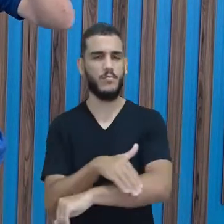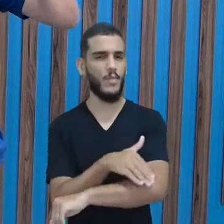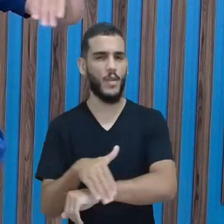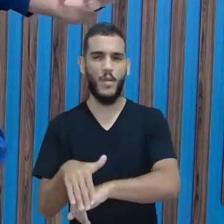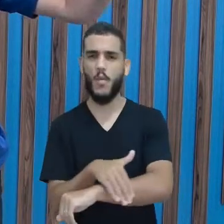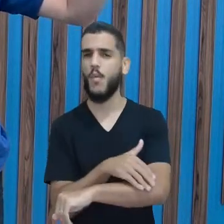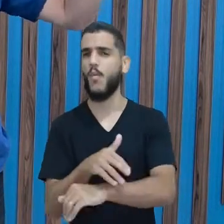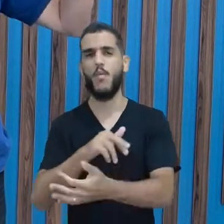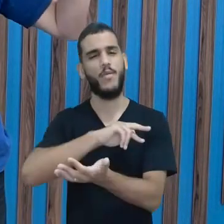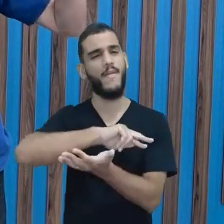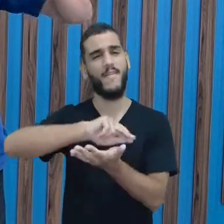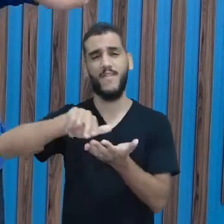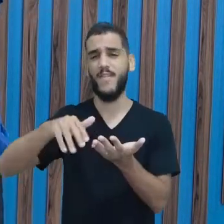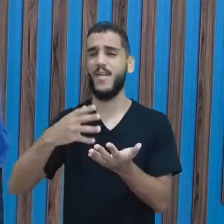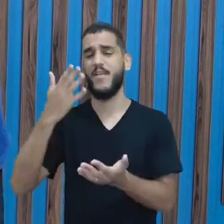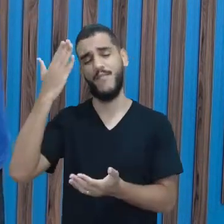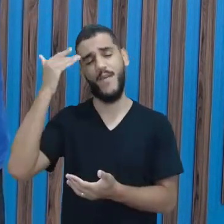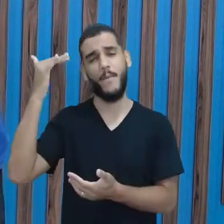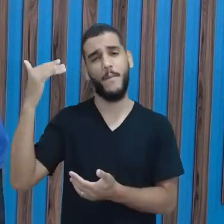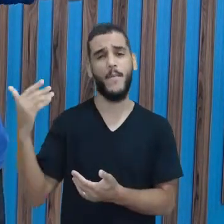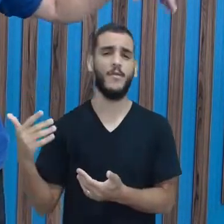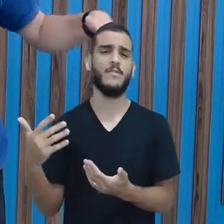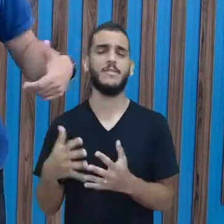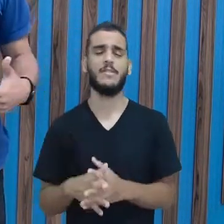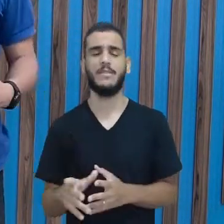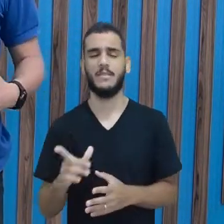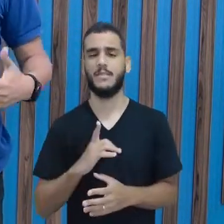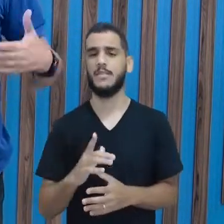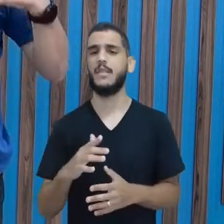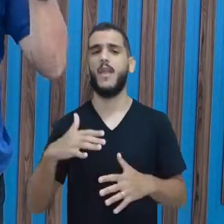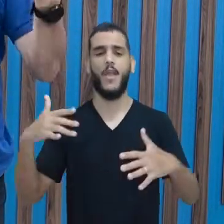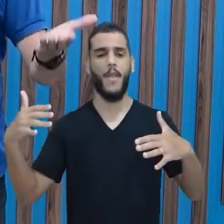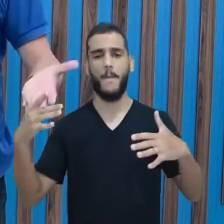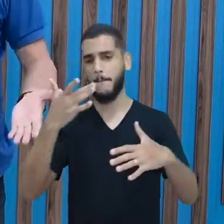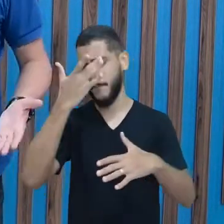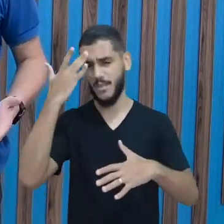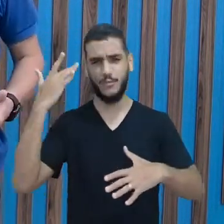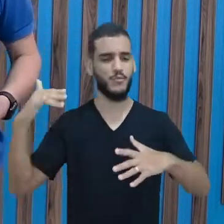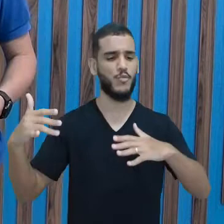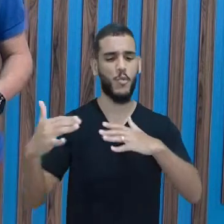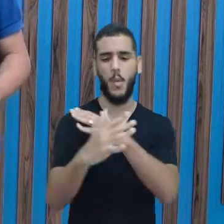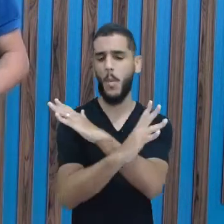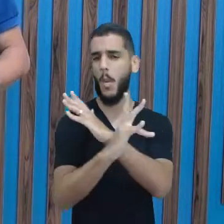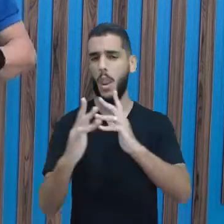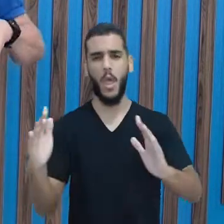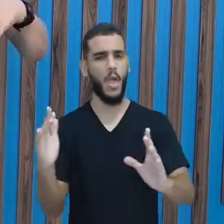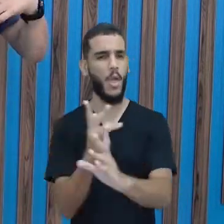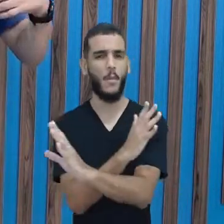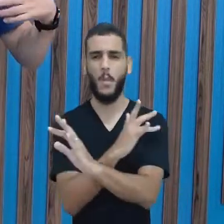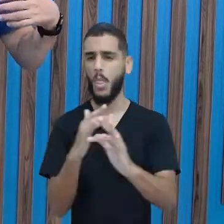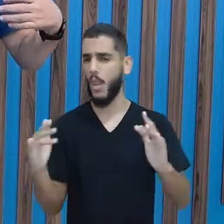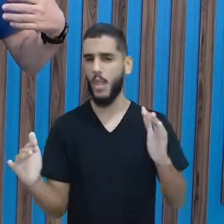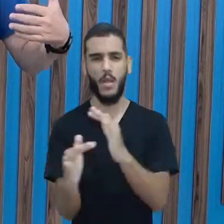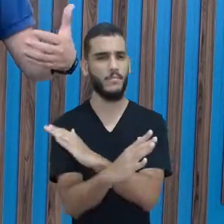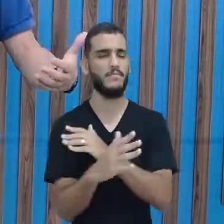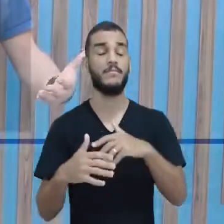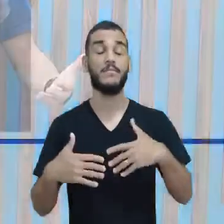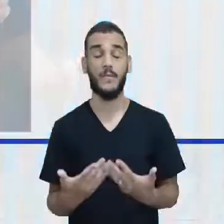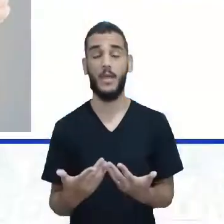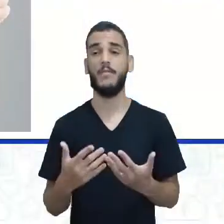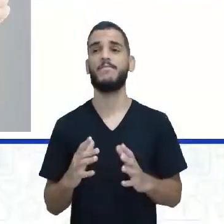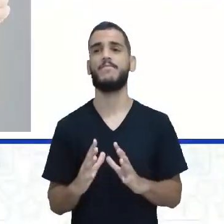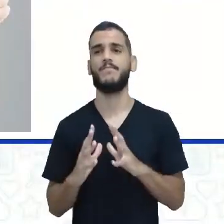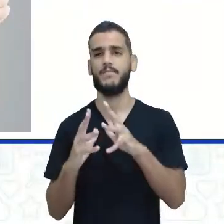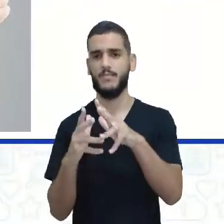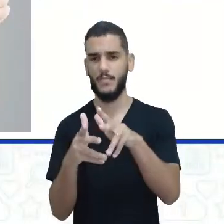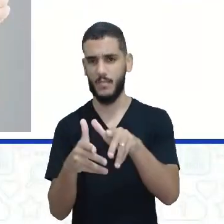da Imperatriz, naquela rua ali pro centro da cidade ali, era a Conde da Boa Vista, enfim. A globalização